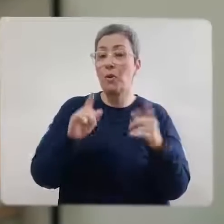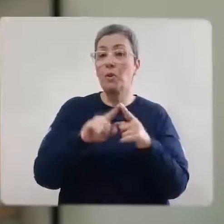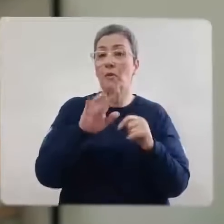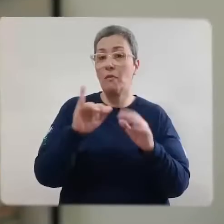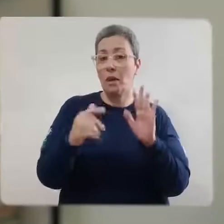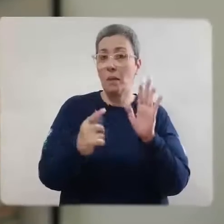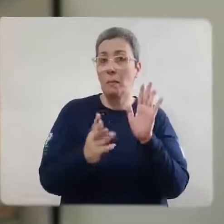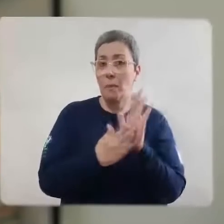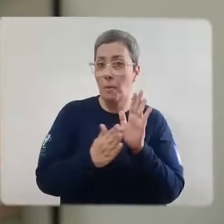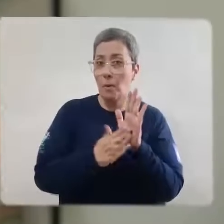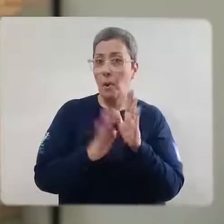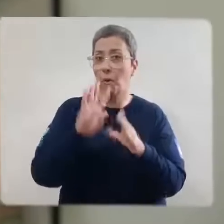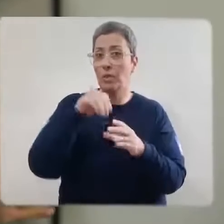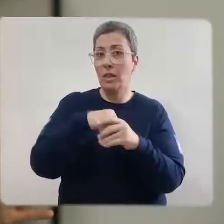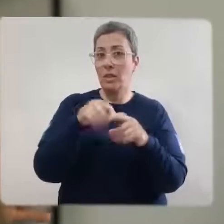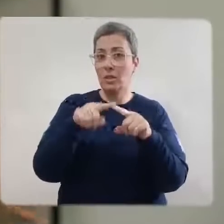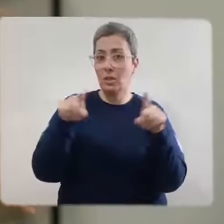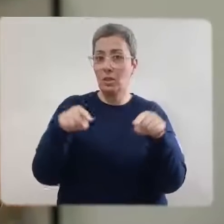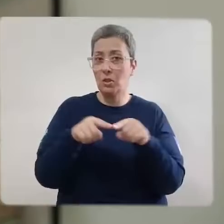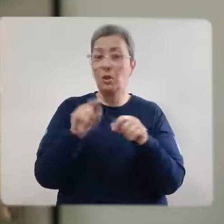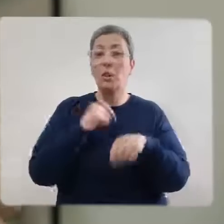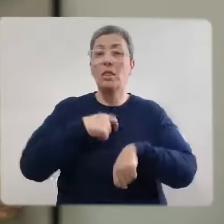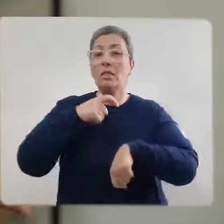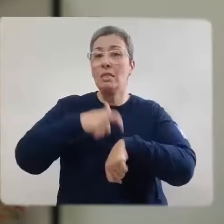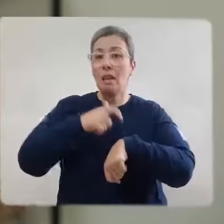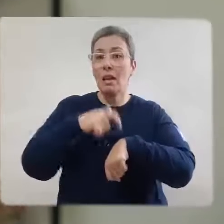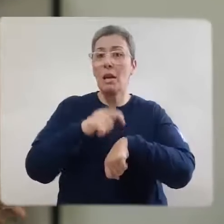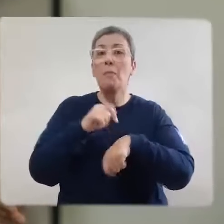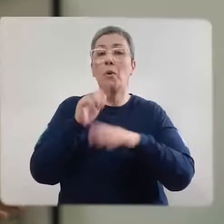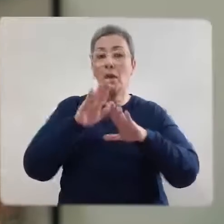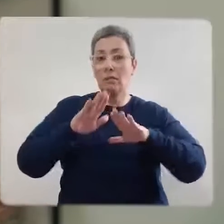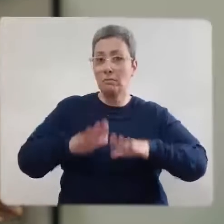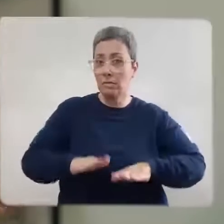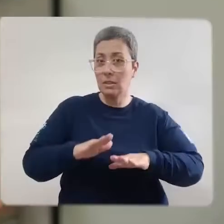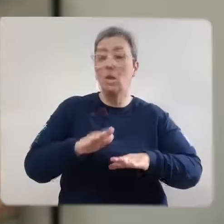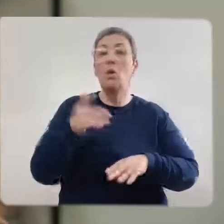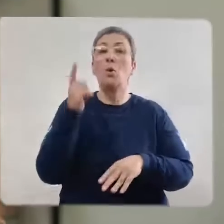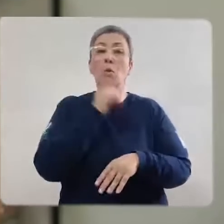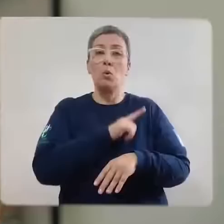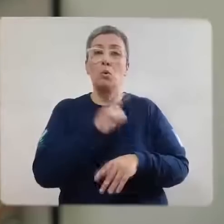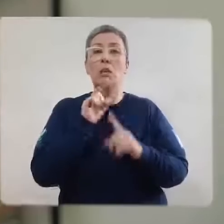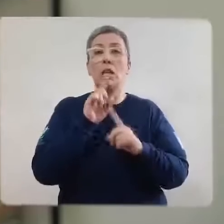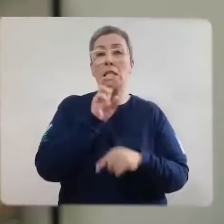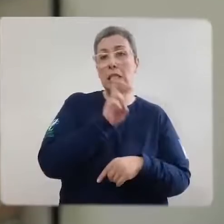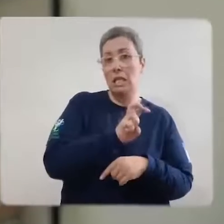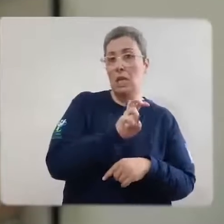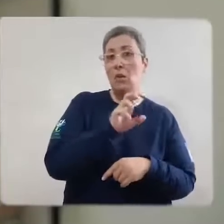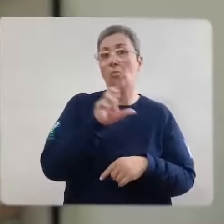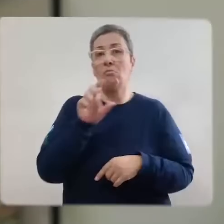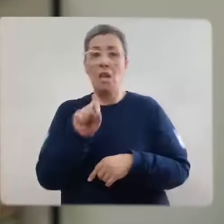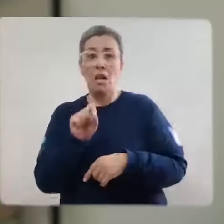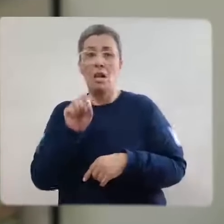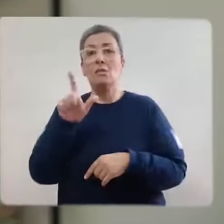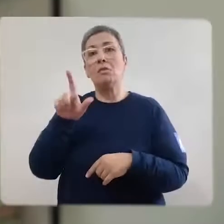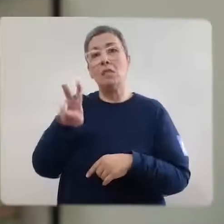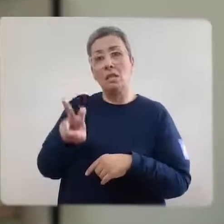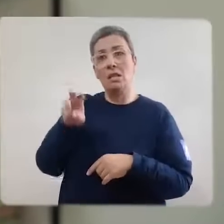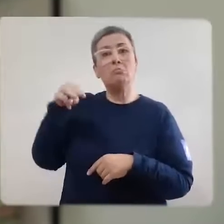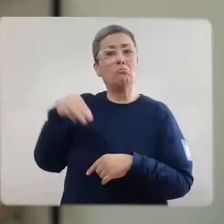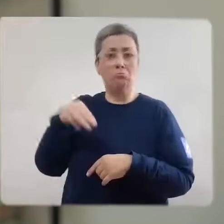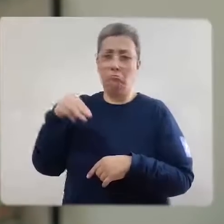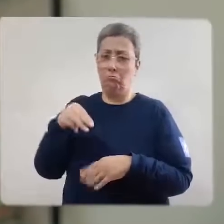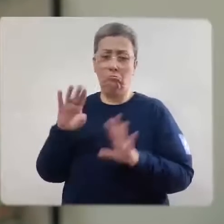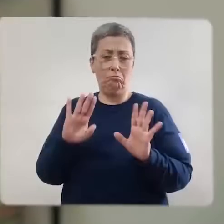que eu vou propor dentro da sala, com o tempo que essa criança permanece, se é 5, se é 10 ou se é